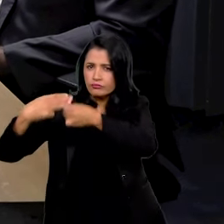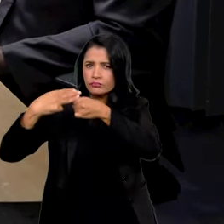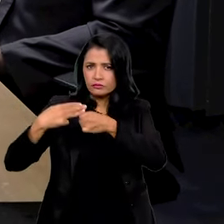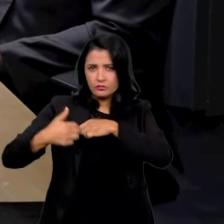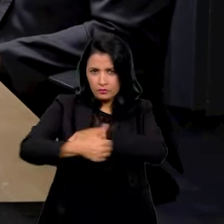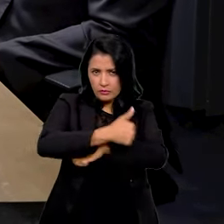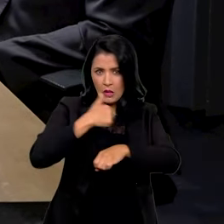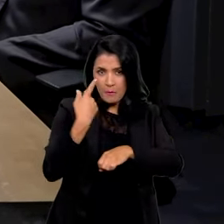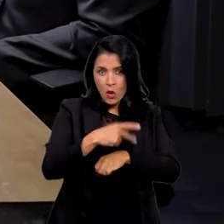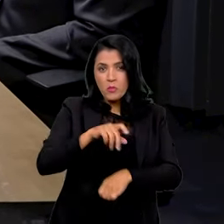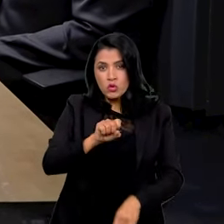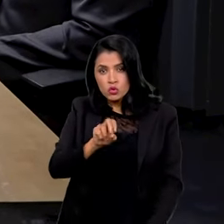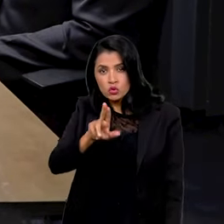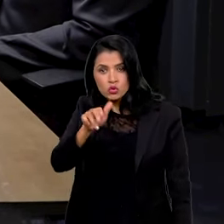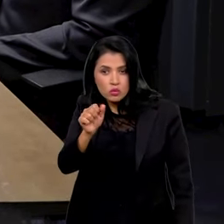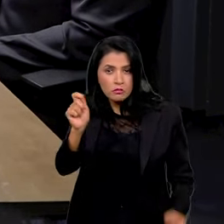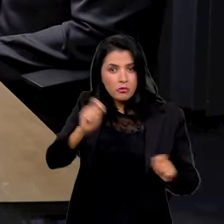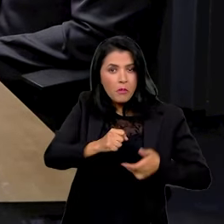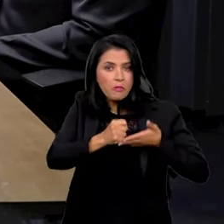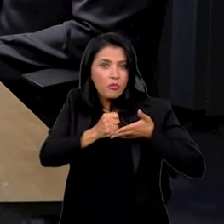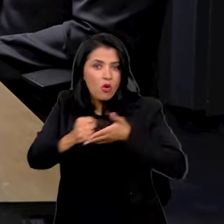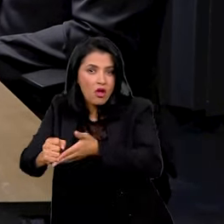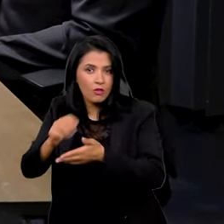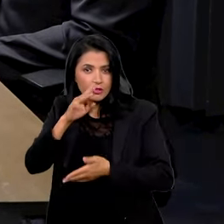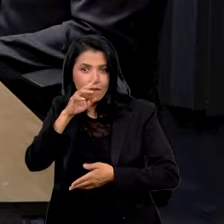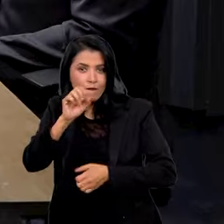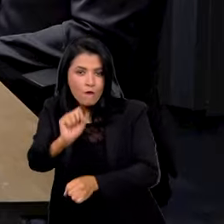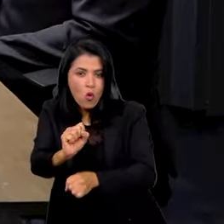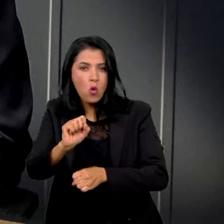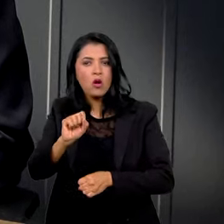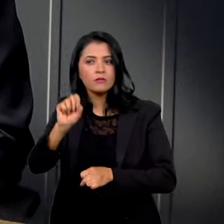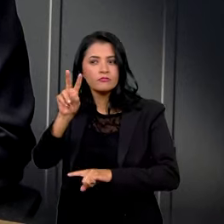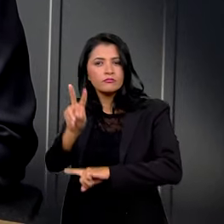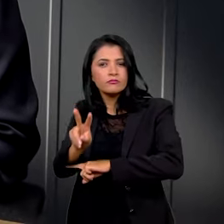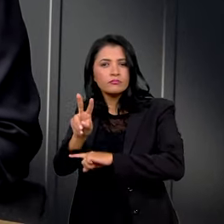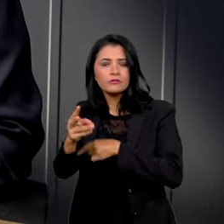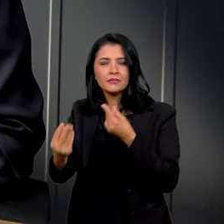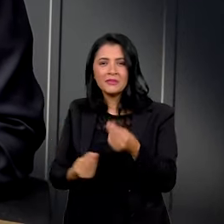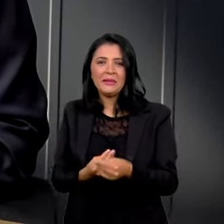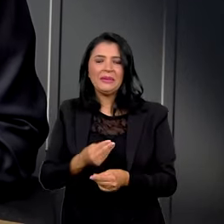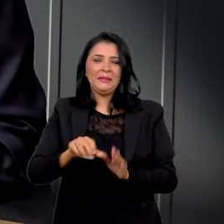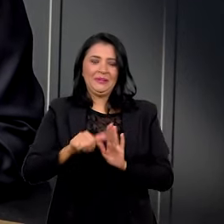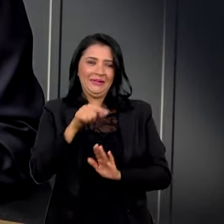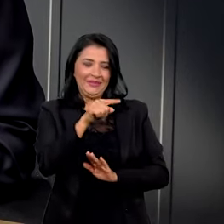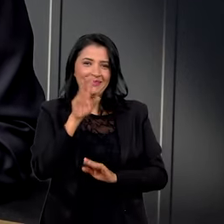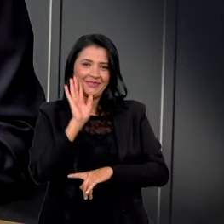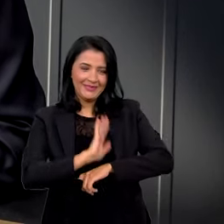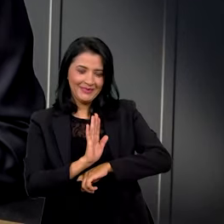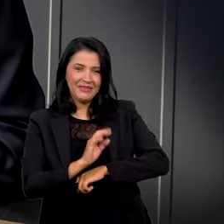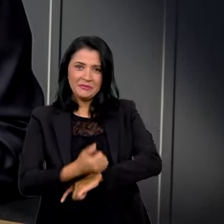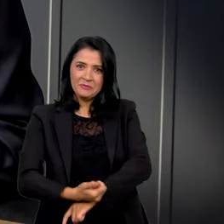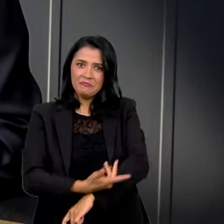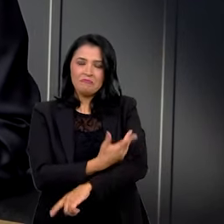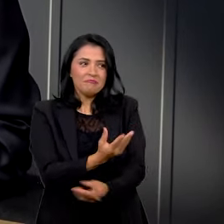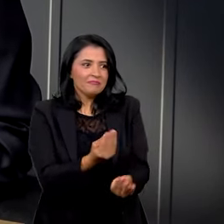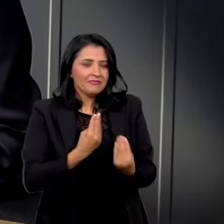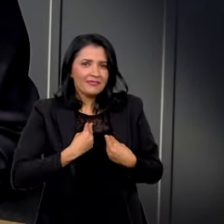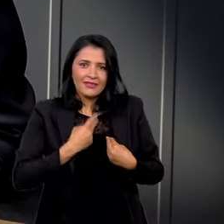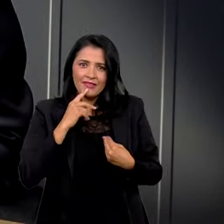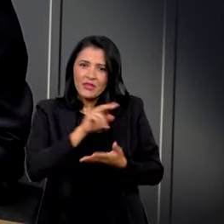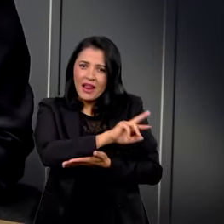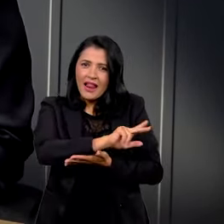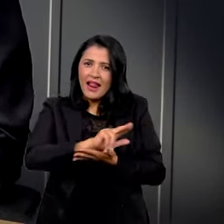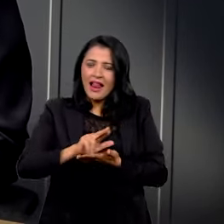profissionais do suas podem contribuir com a força de proteção sim primeiro eu acho que o vídeo nos emociona né porque a gente vê diferentes